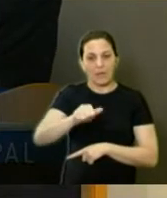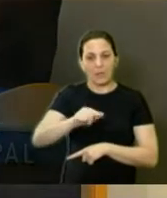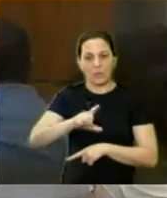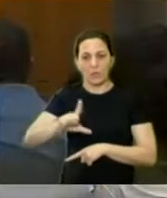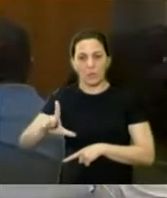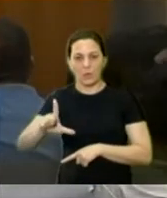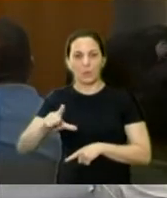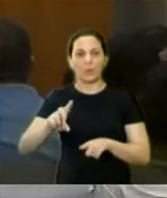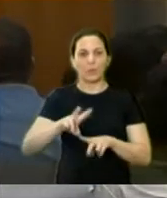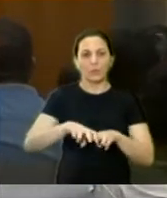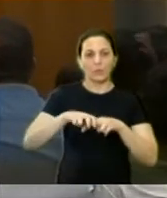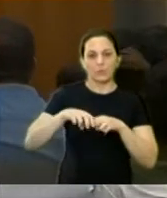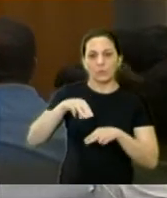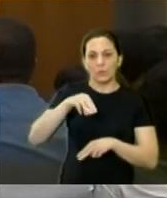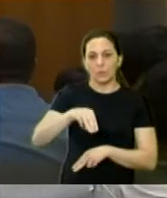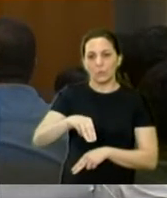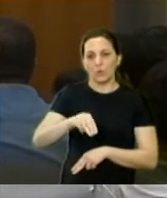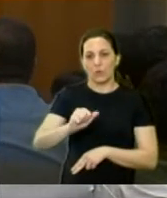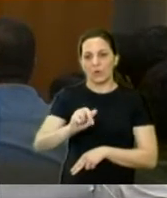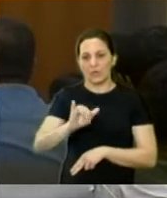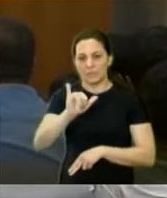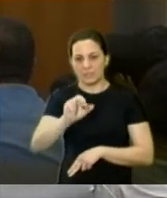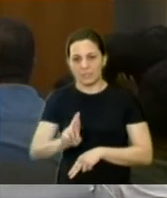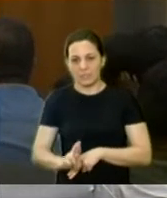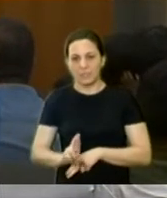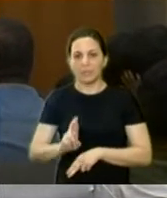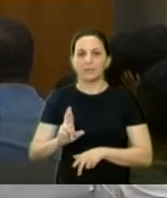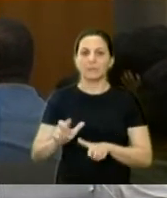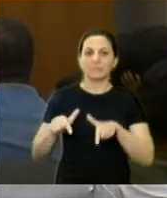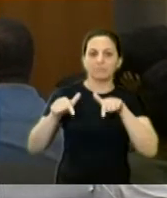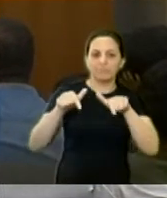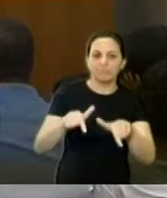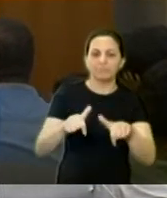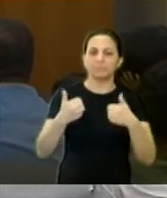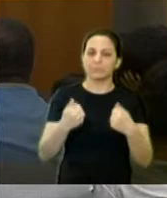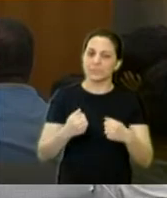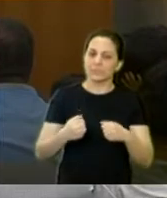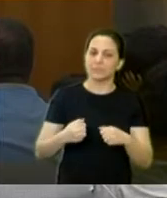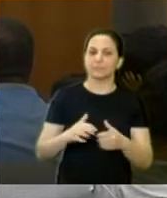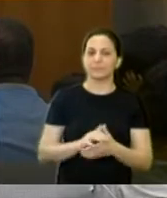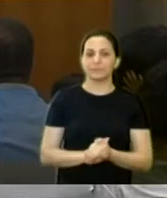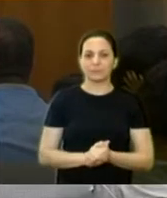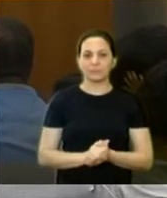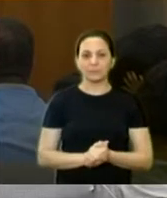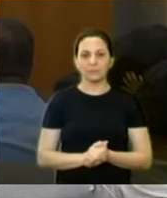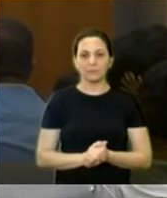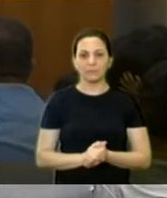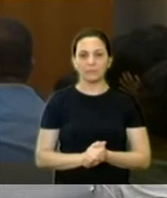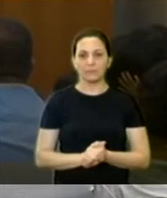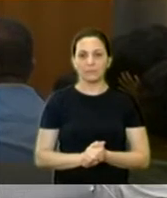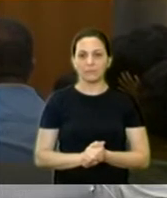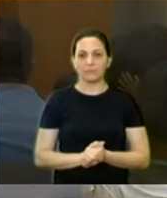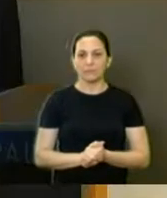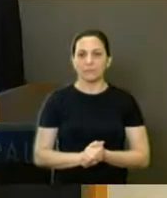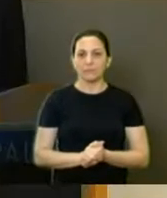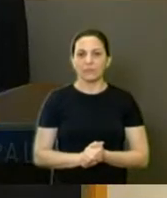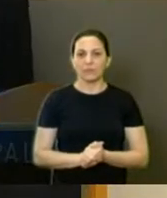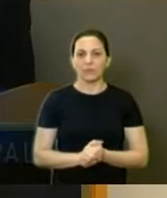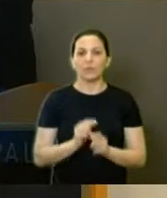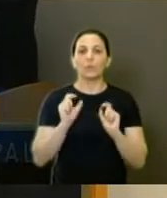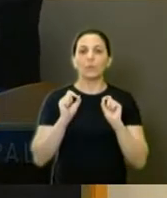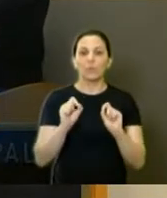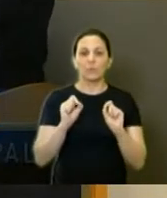Moacir de Freitas merece realmente esse título de honra ao mérito. E como uma ação, nem se diga, né?